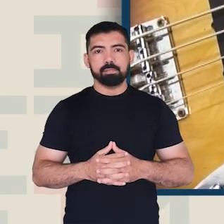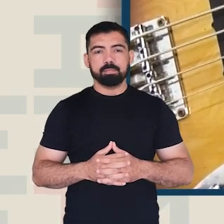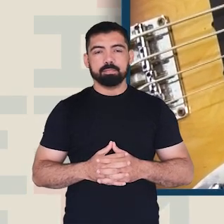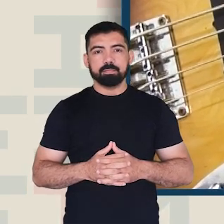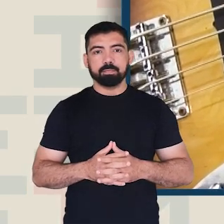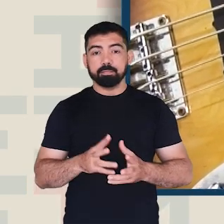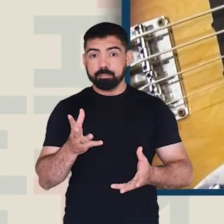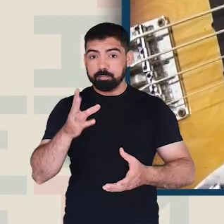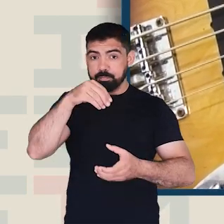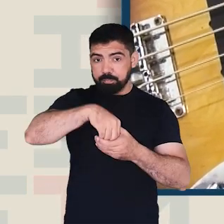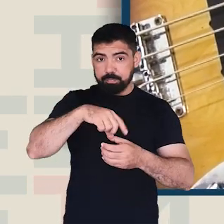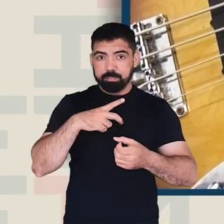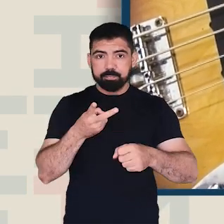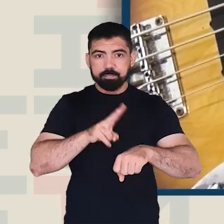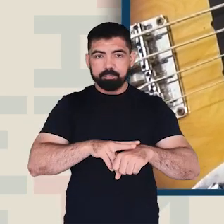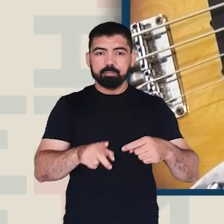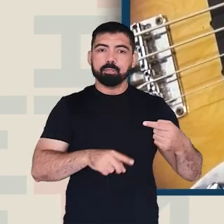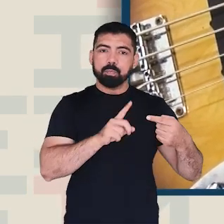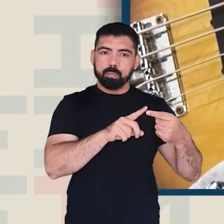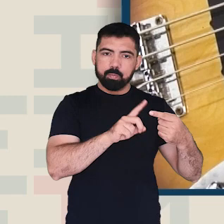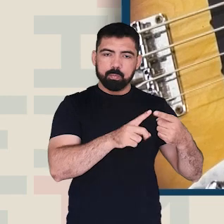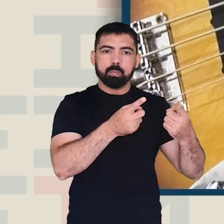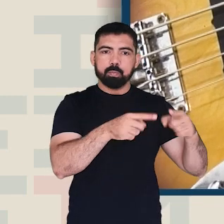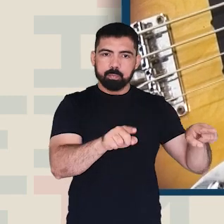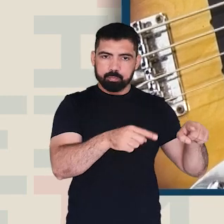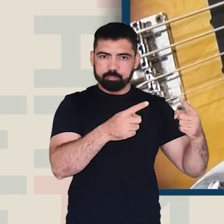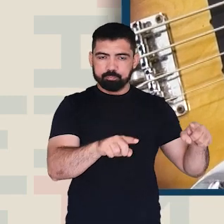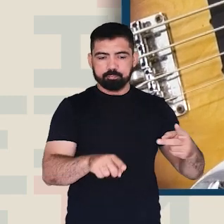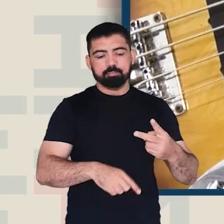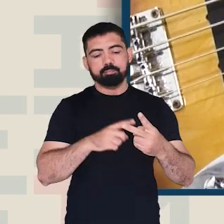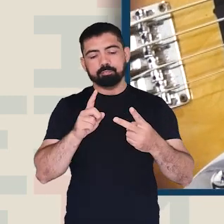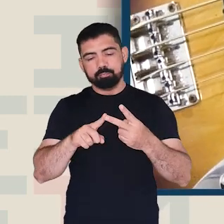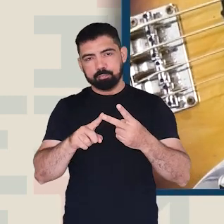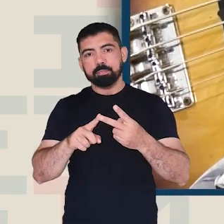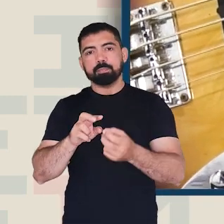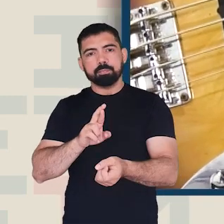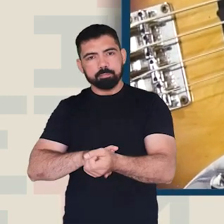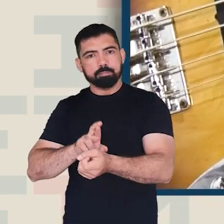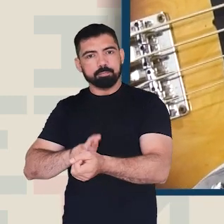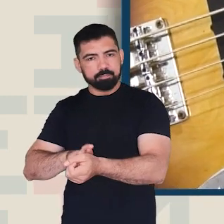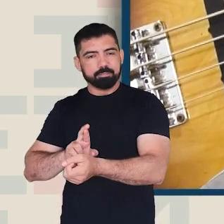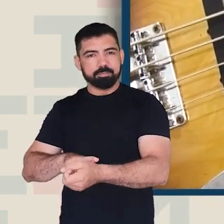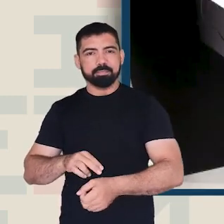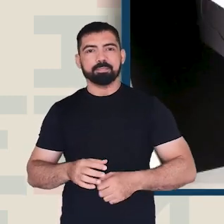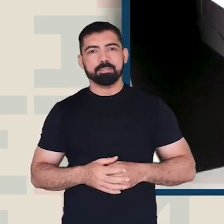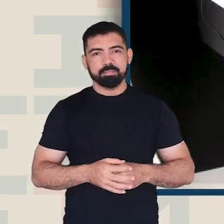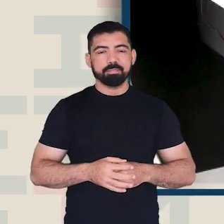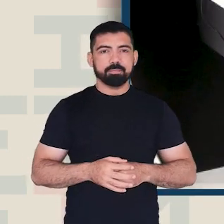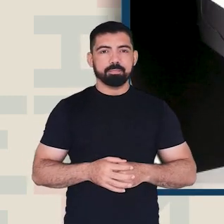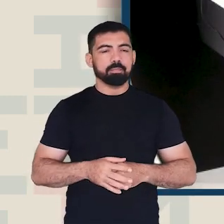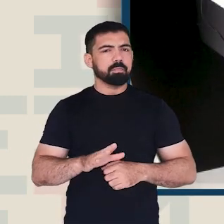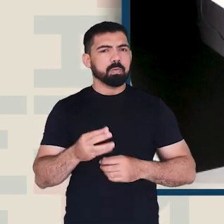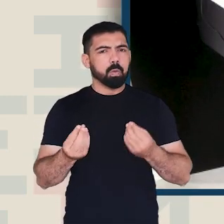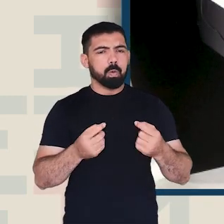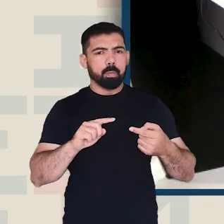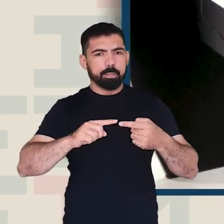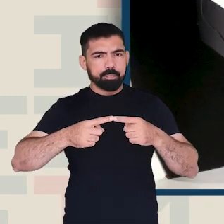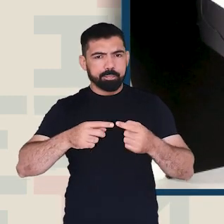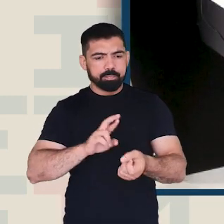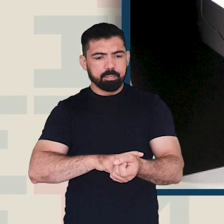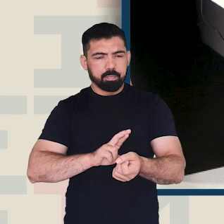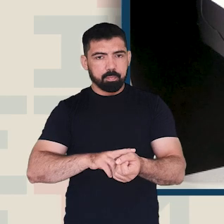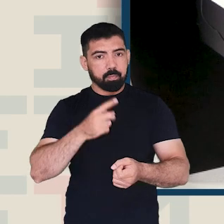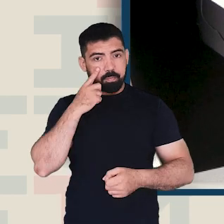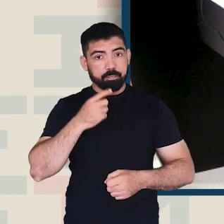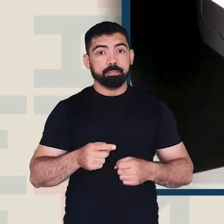Eu tenho 2 combinações, uma rítmica e uma melódica. Como assim combinação rítmica? O ritmo é